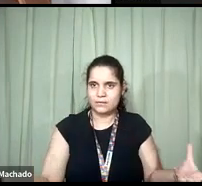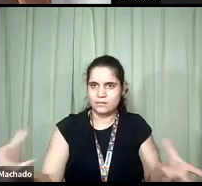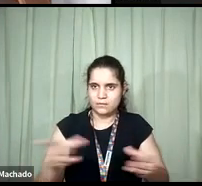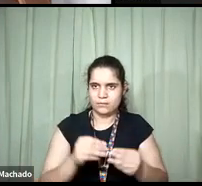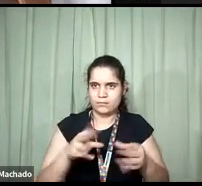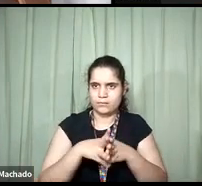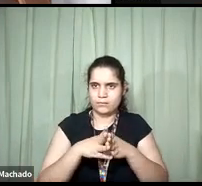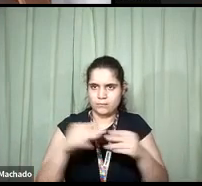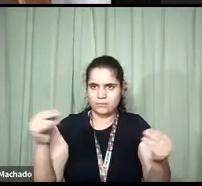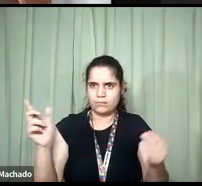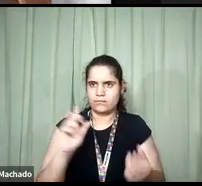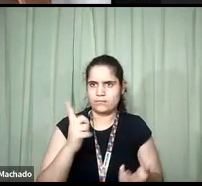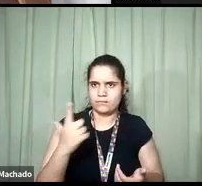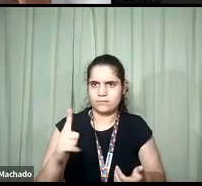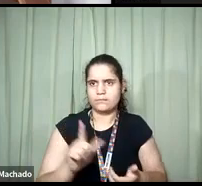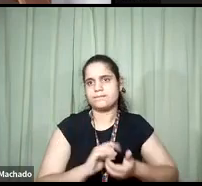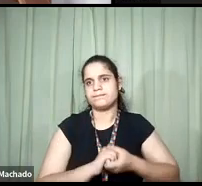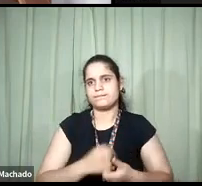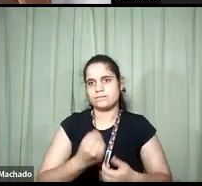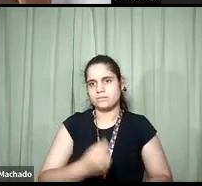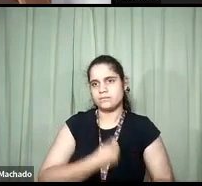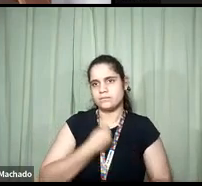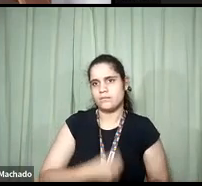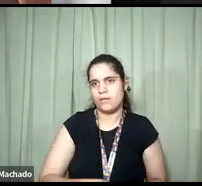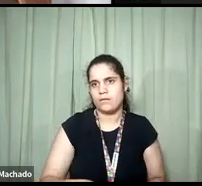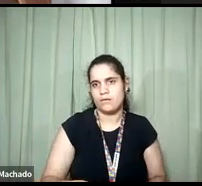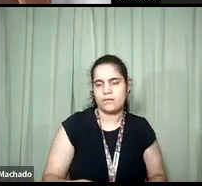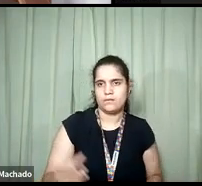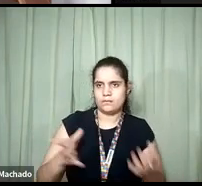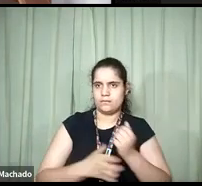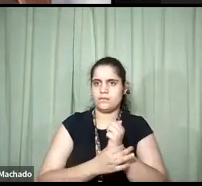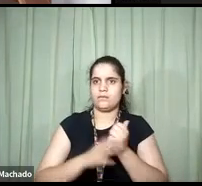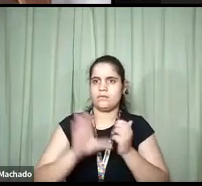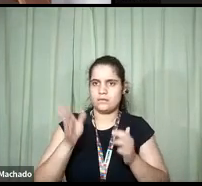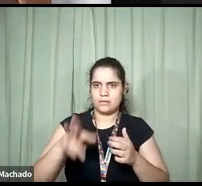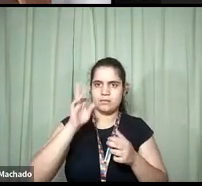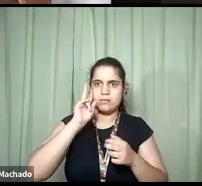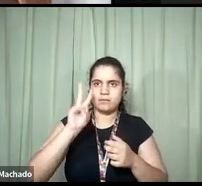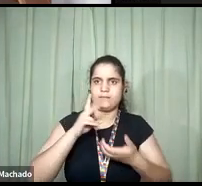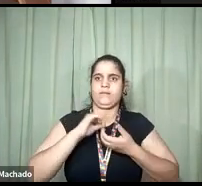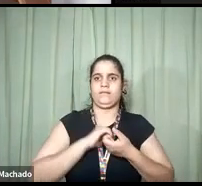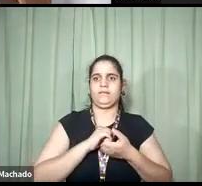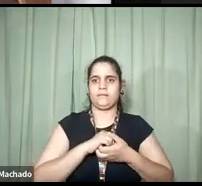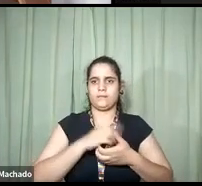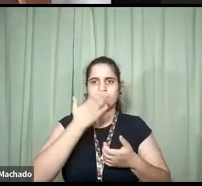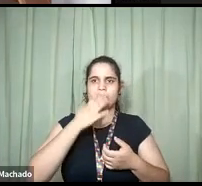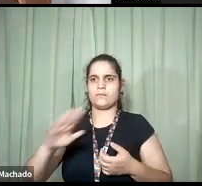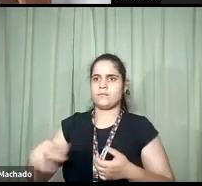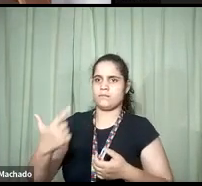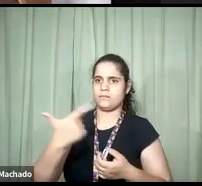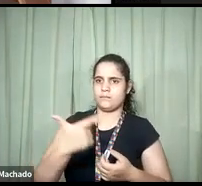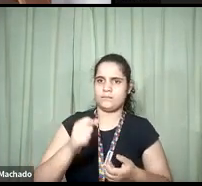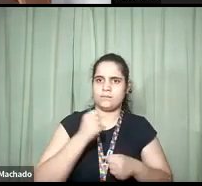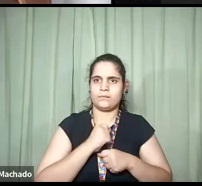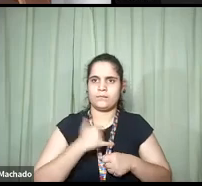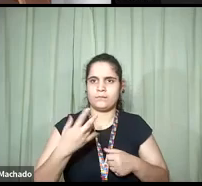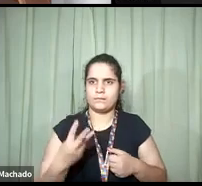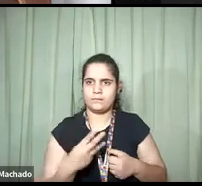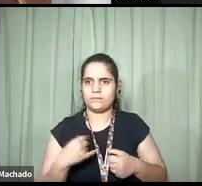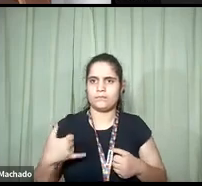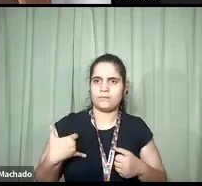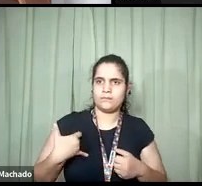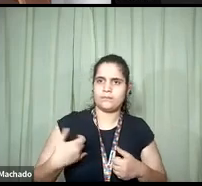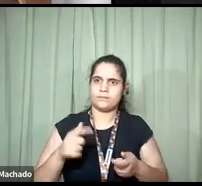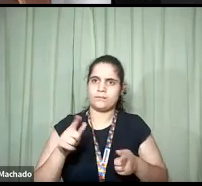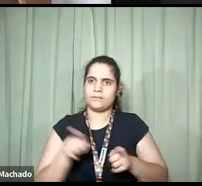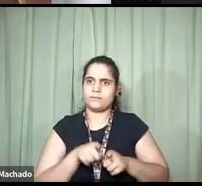cura. Mas o que eu tenho vivido, e seguramente você já viu isso. Uma criança com 2 anos, 3 anos, que tem todos